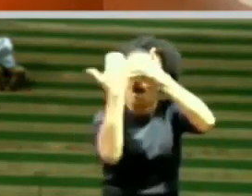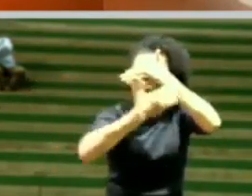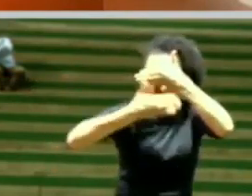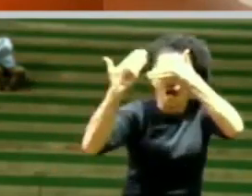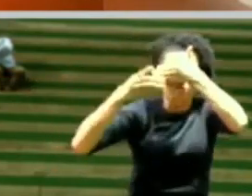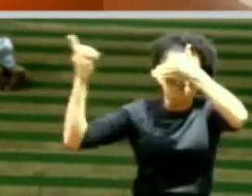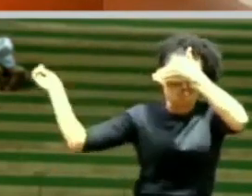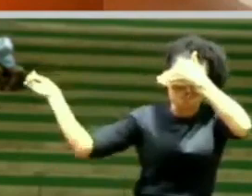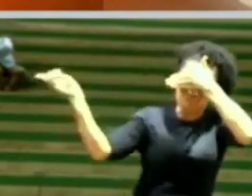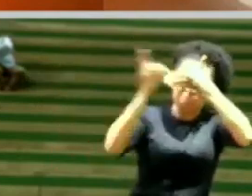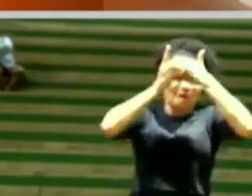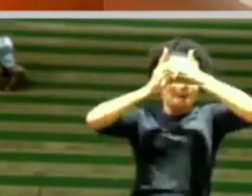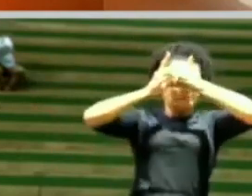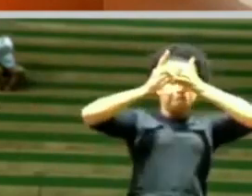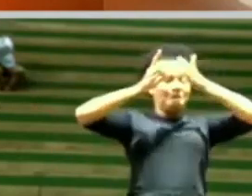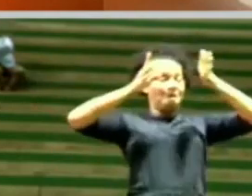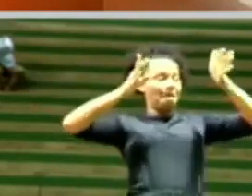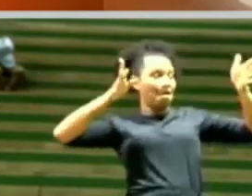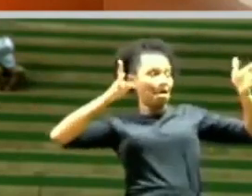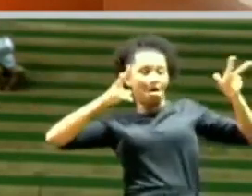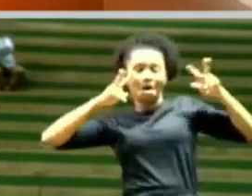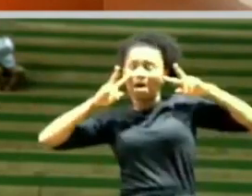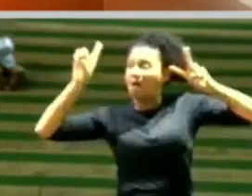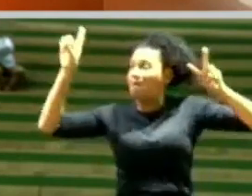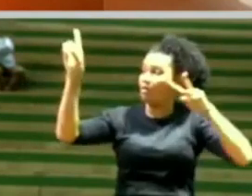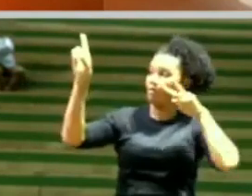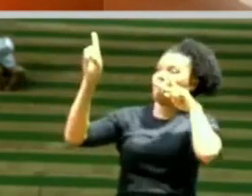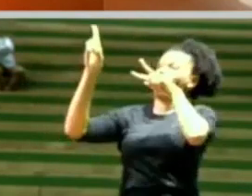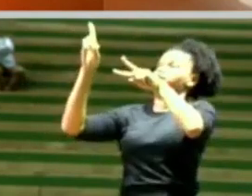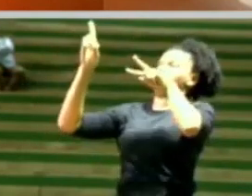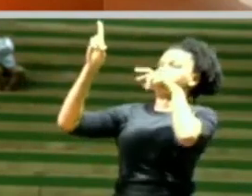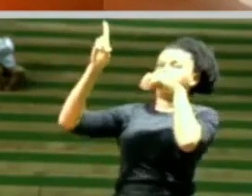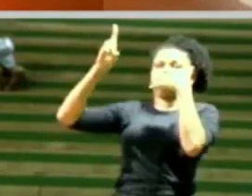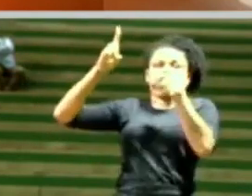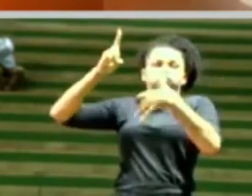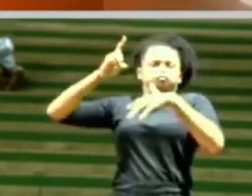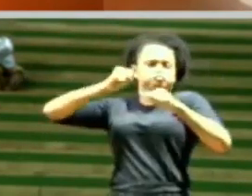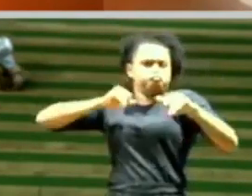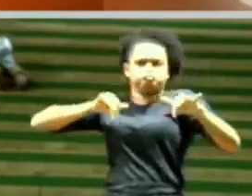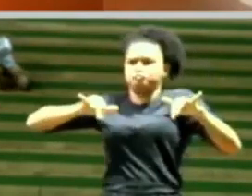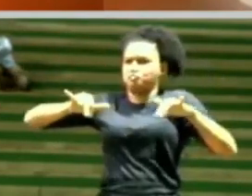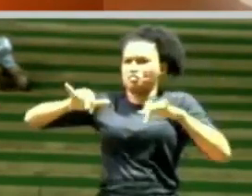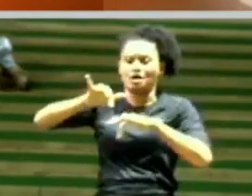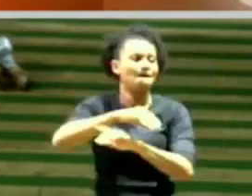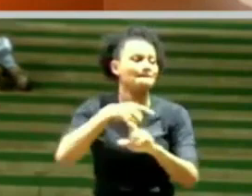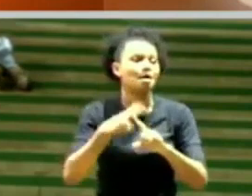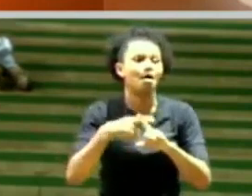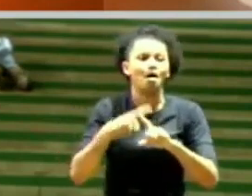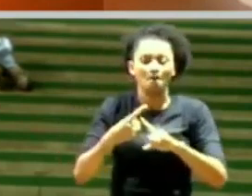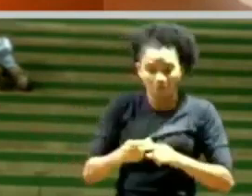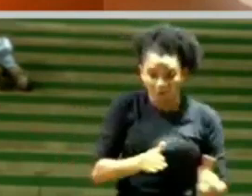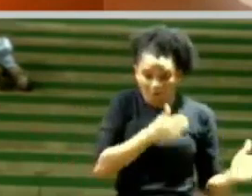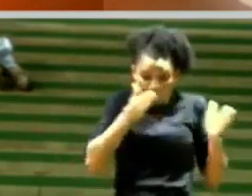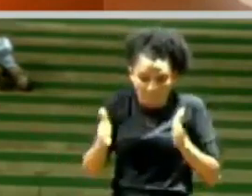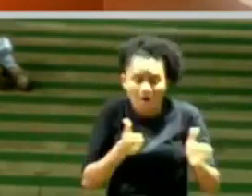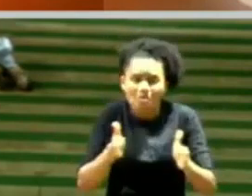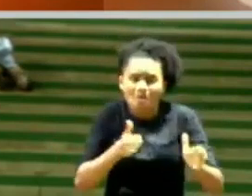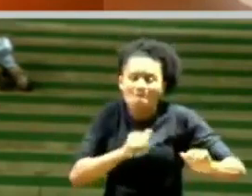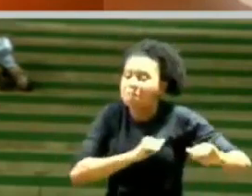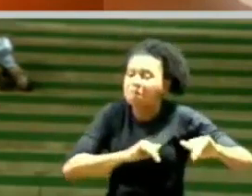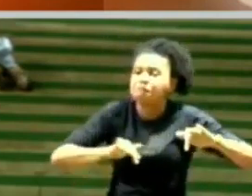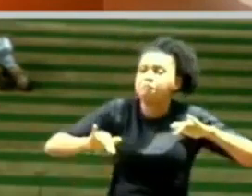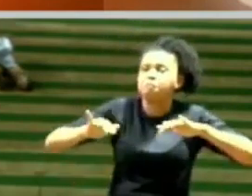perceber literalmente a sua presença no lugar. Porque em tempo de avivamento,